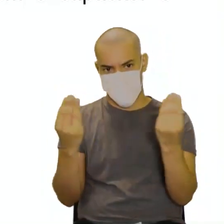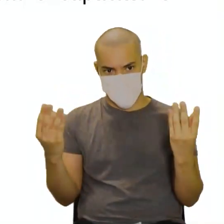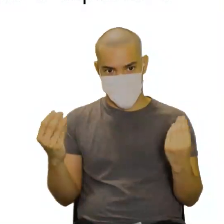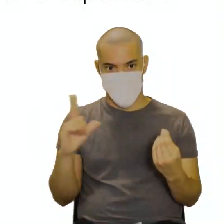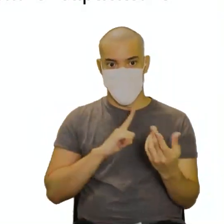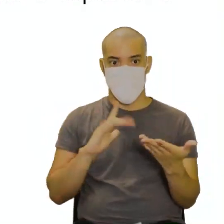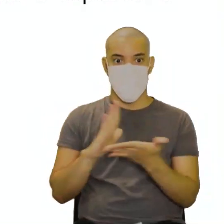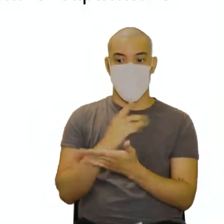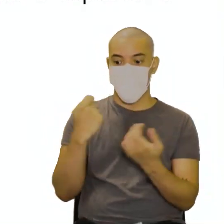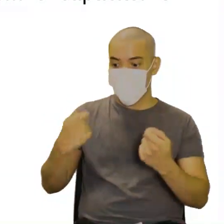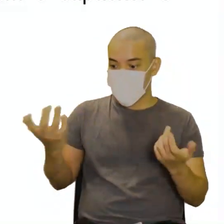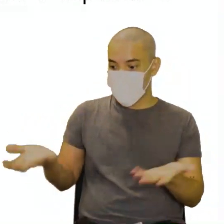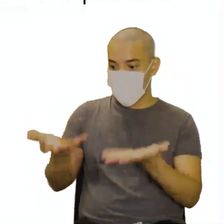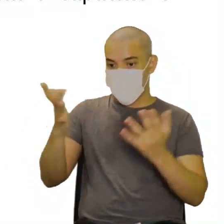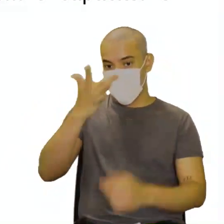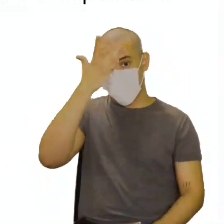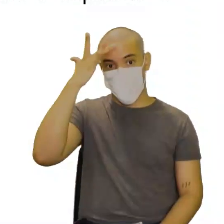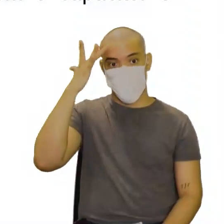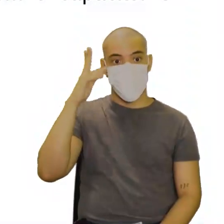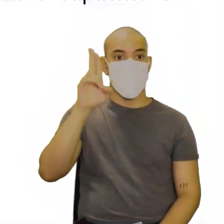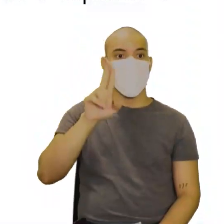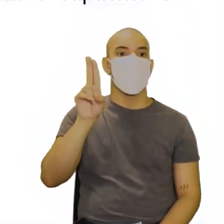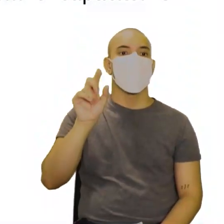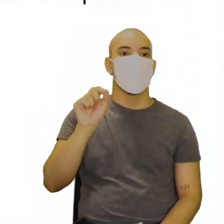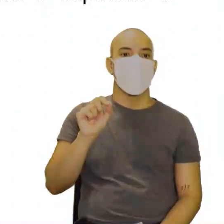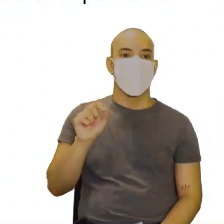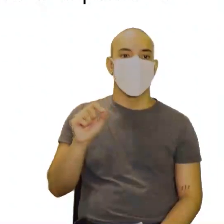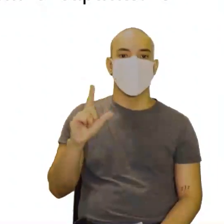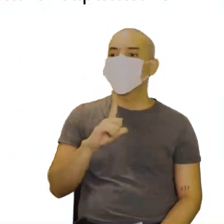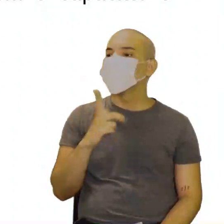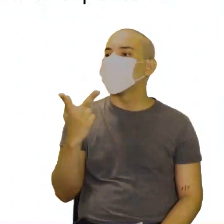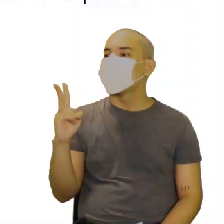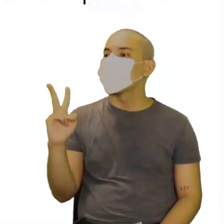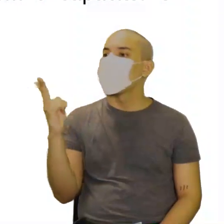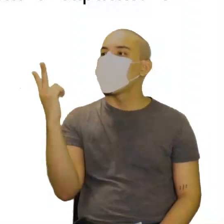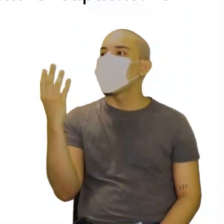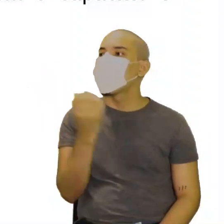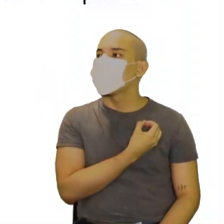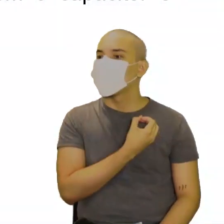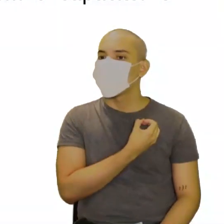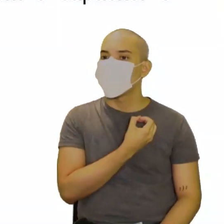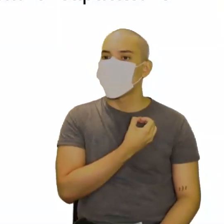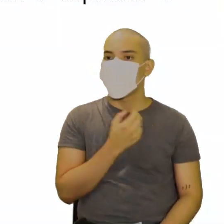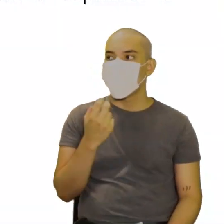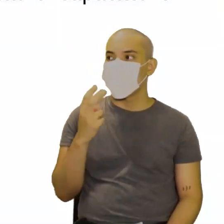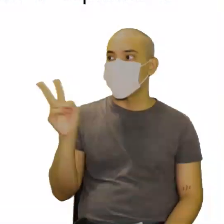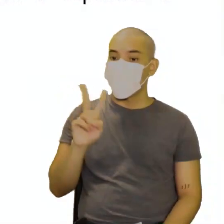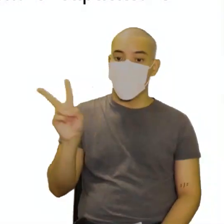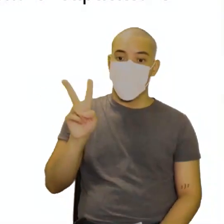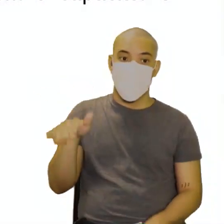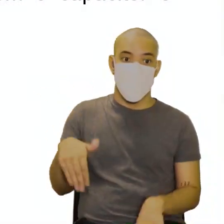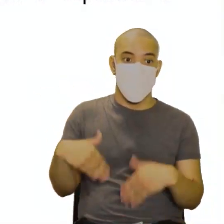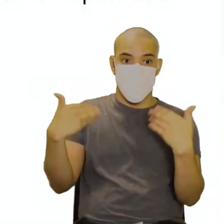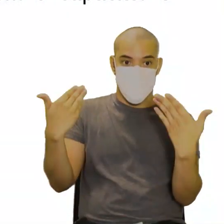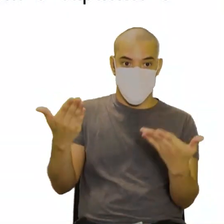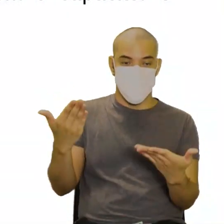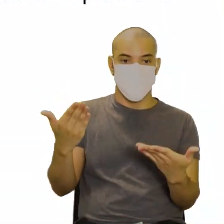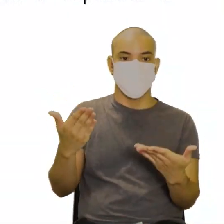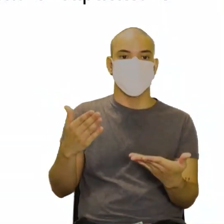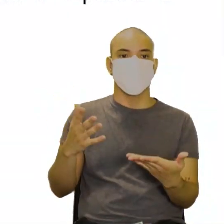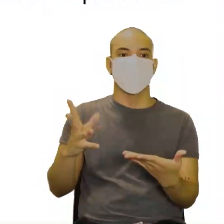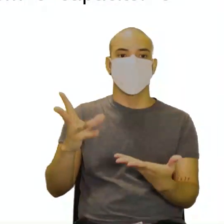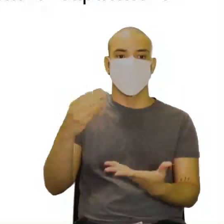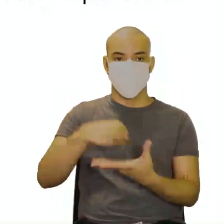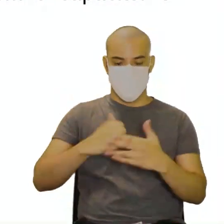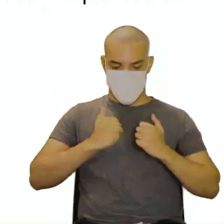que animar a pessoa. Aí, geralmente, a pessoa fala lá um valor de voltagem que é para colocar. Isso é inserido